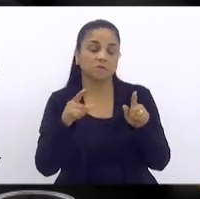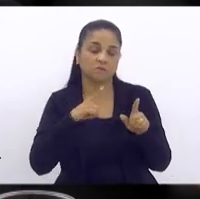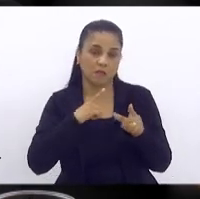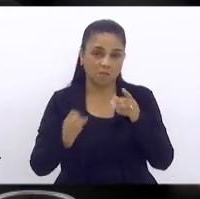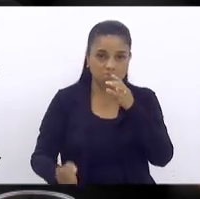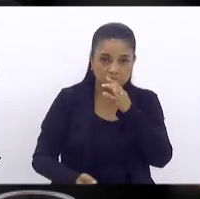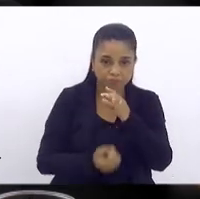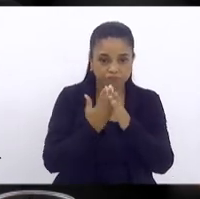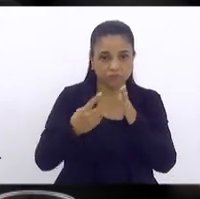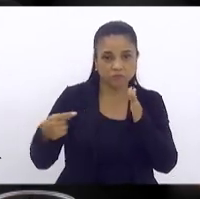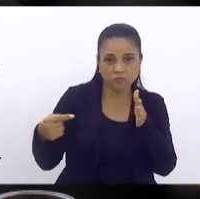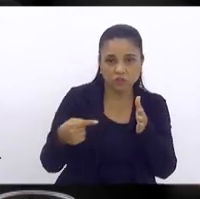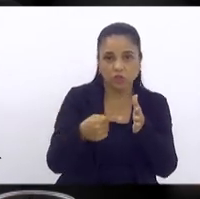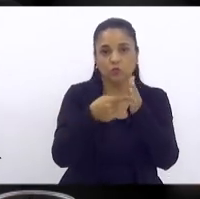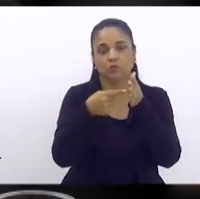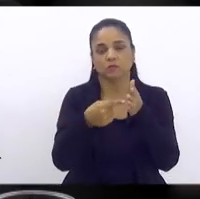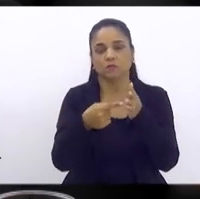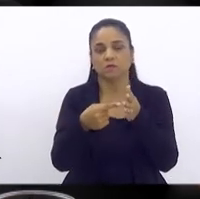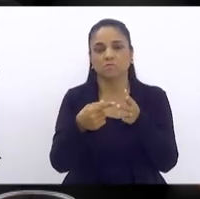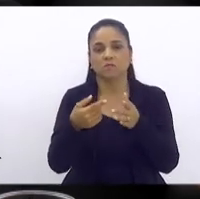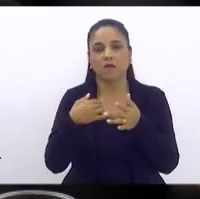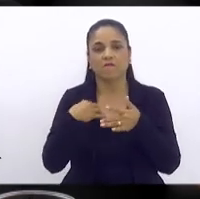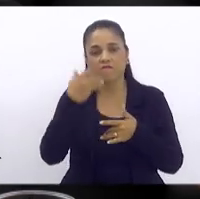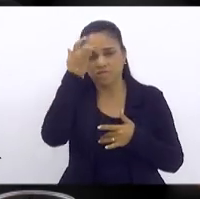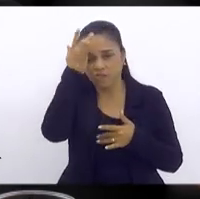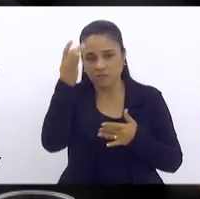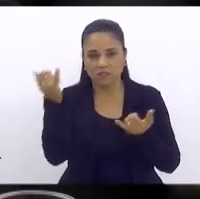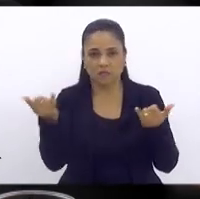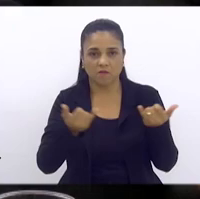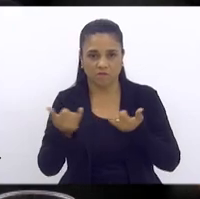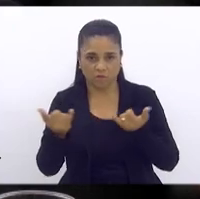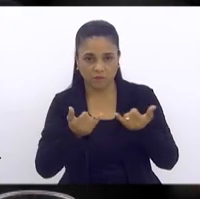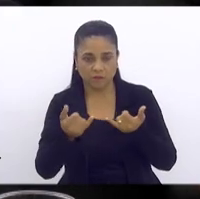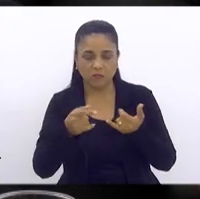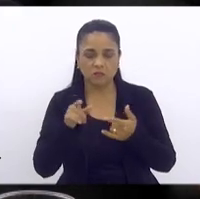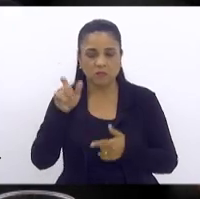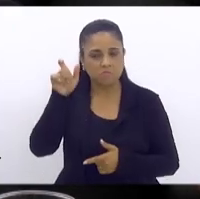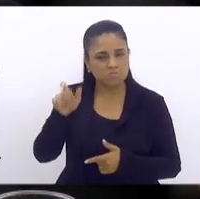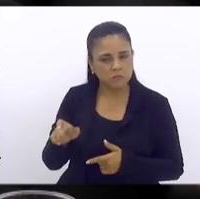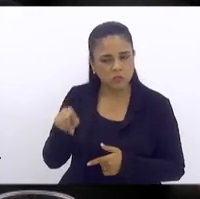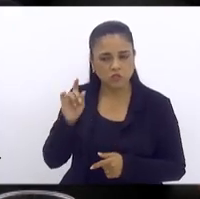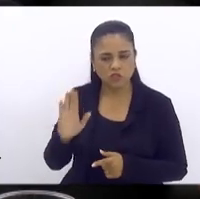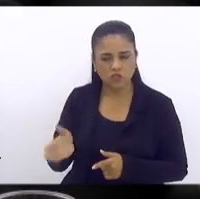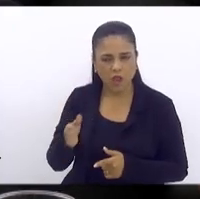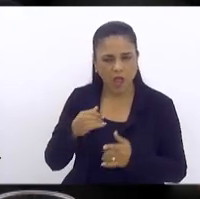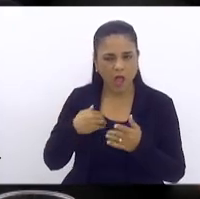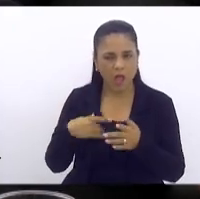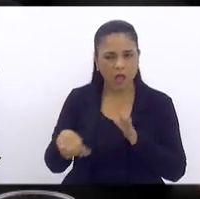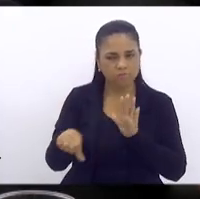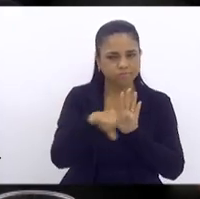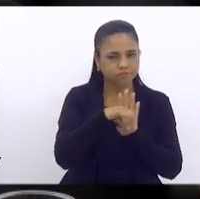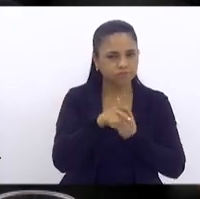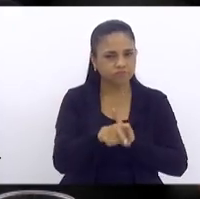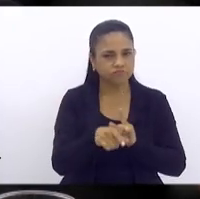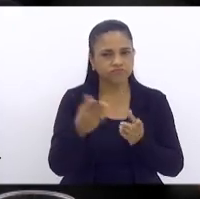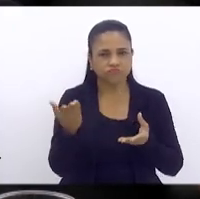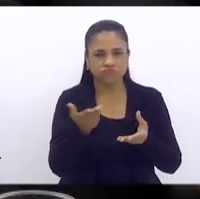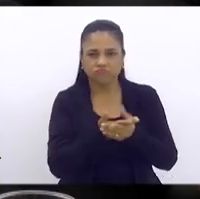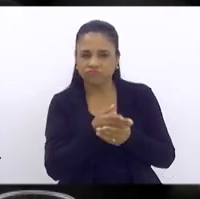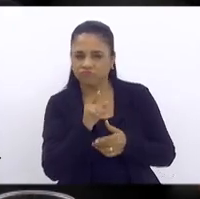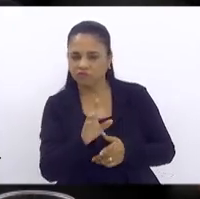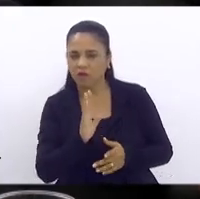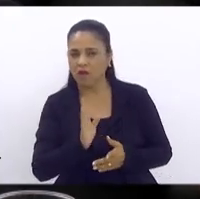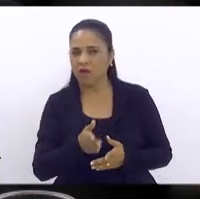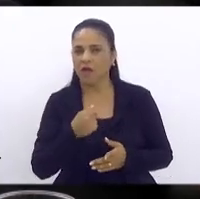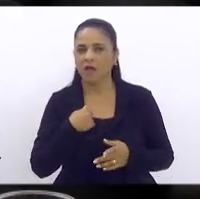também, nesse sentido, para facilitar esse acesso à informação. Né? Se a pessoa já foi denunciada, né, inicialmente, já foi procurada de alguma forma.